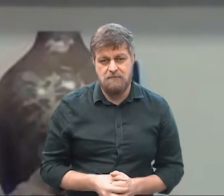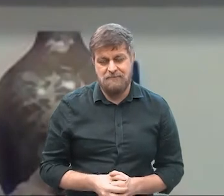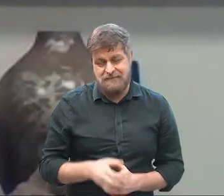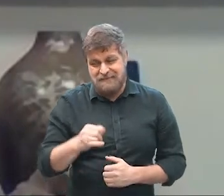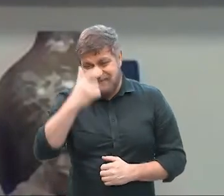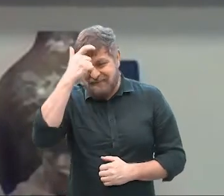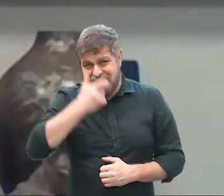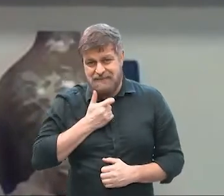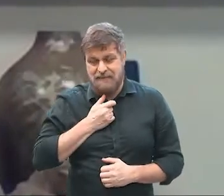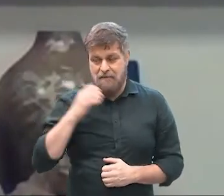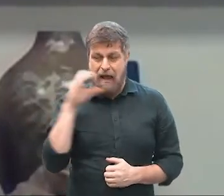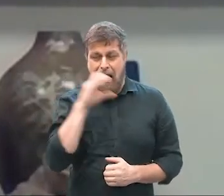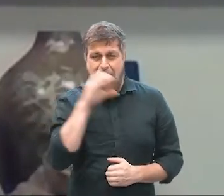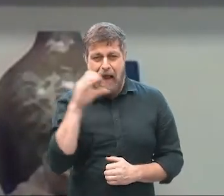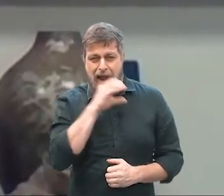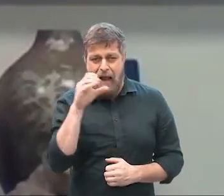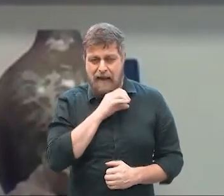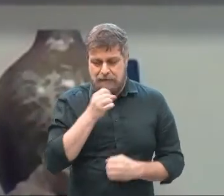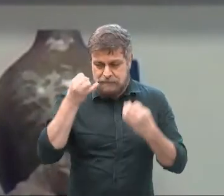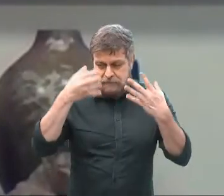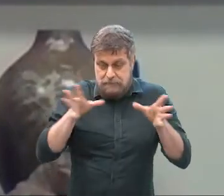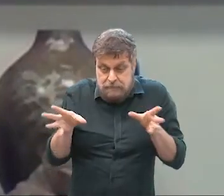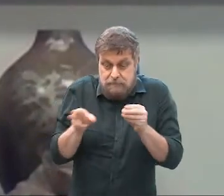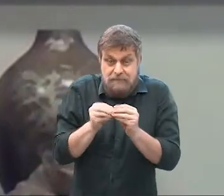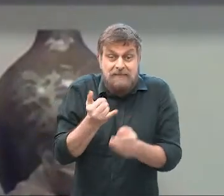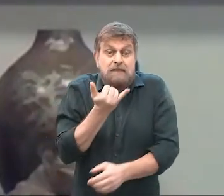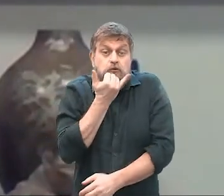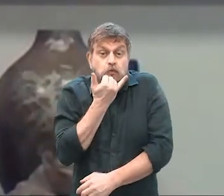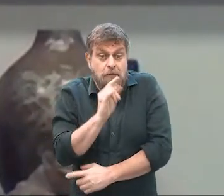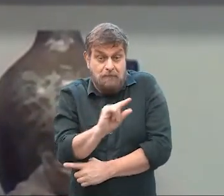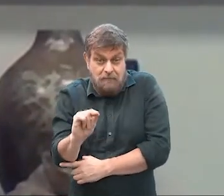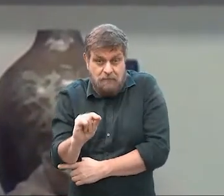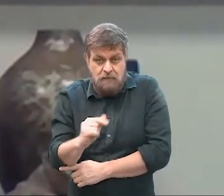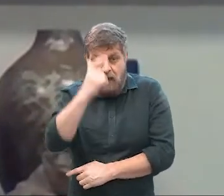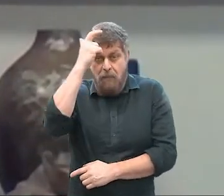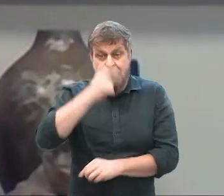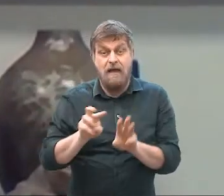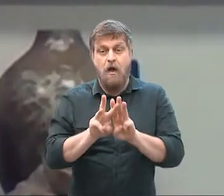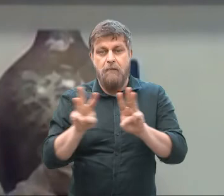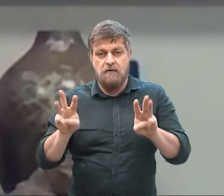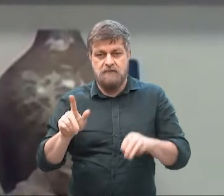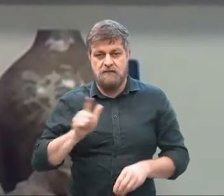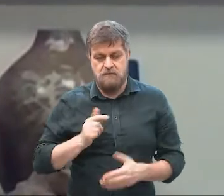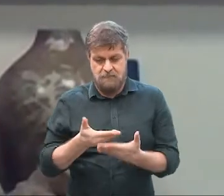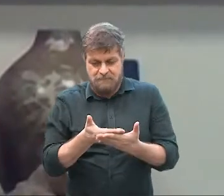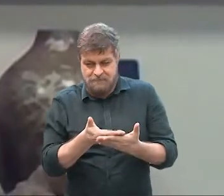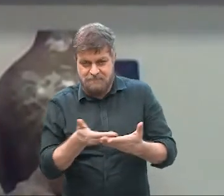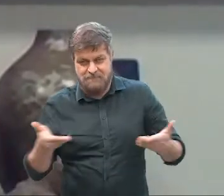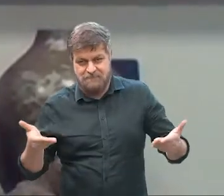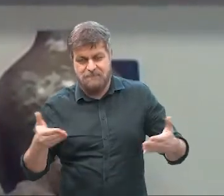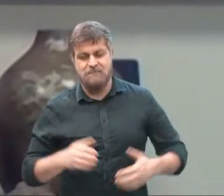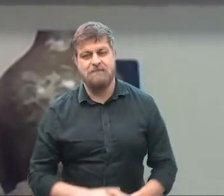eventual rapidez na fala sobre algum assunto, eu peço desculpa, mas o meu site, que é